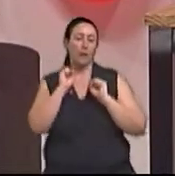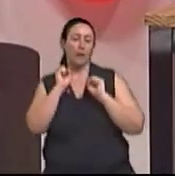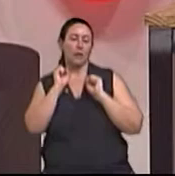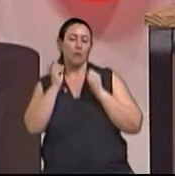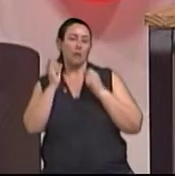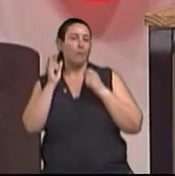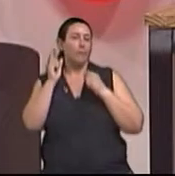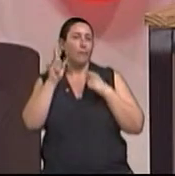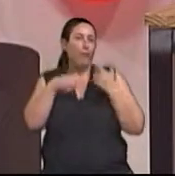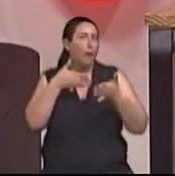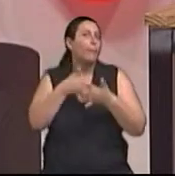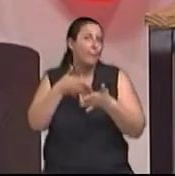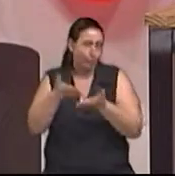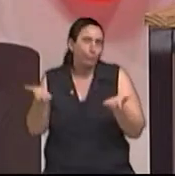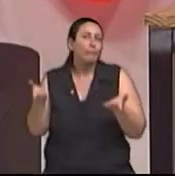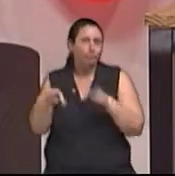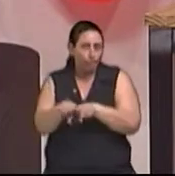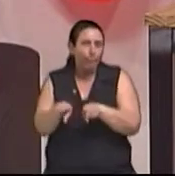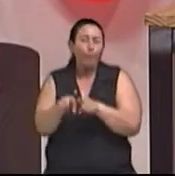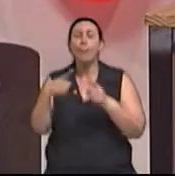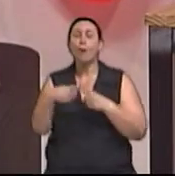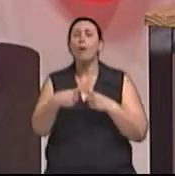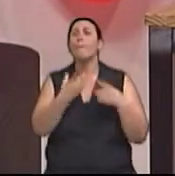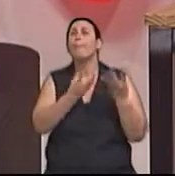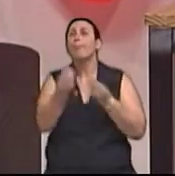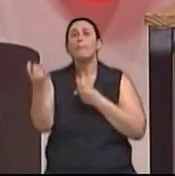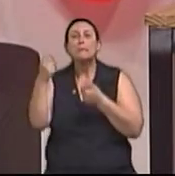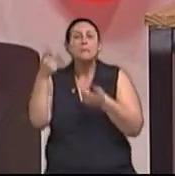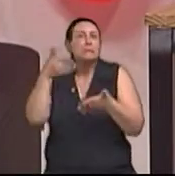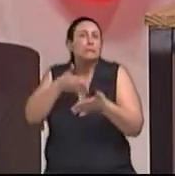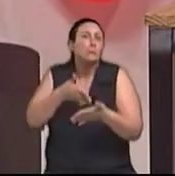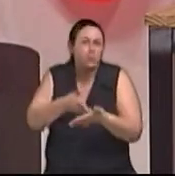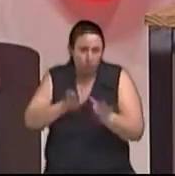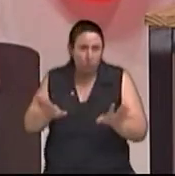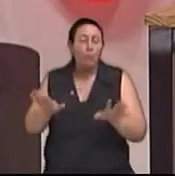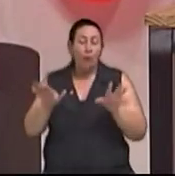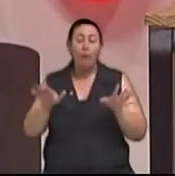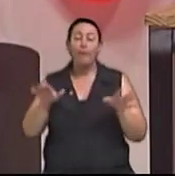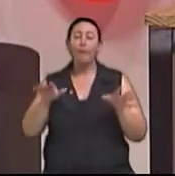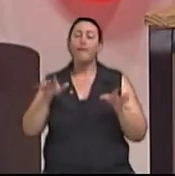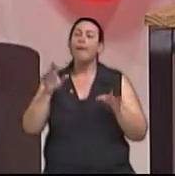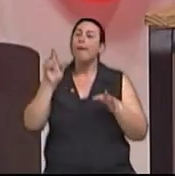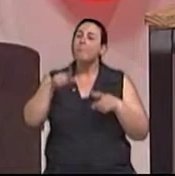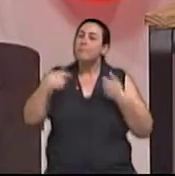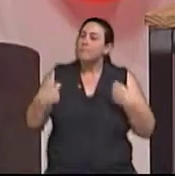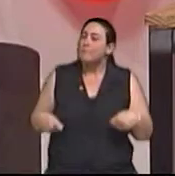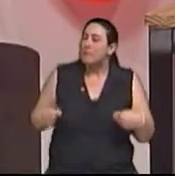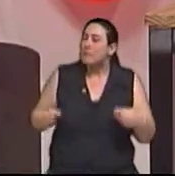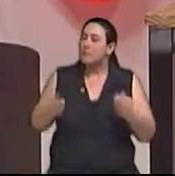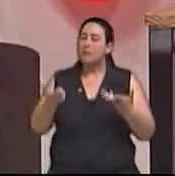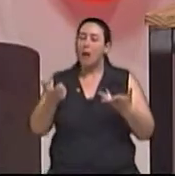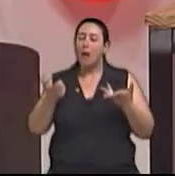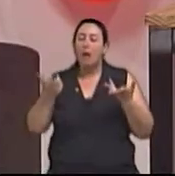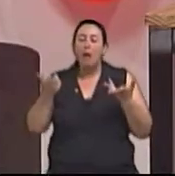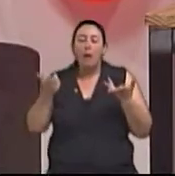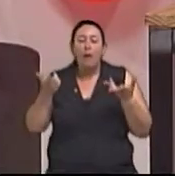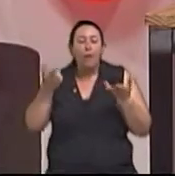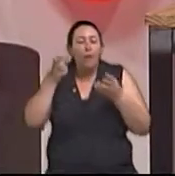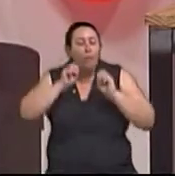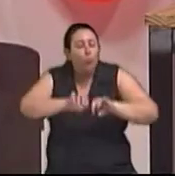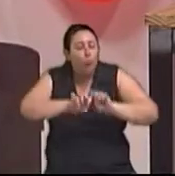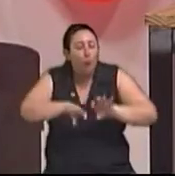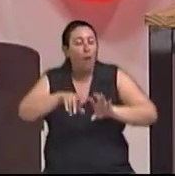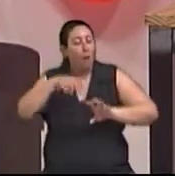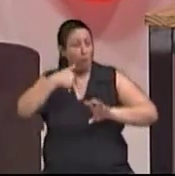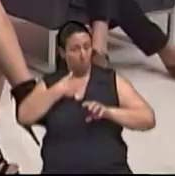do limite que na vida Existe limite desde assim do início da vida educar uma questão de amor e limite e